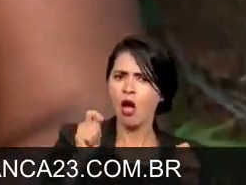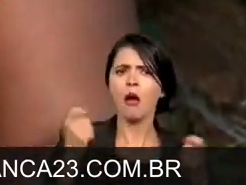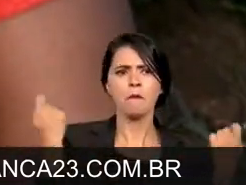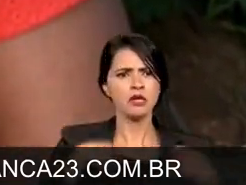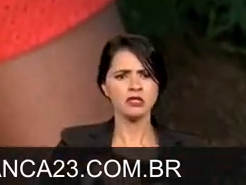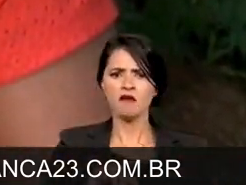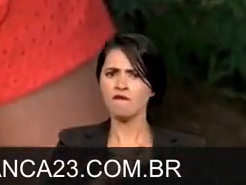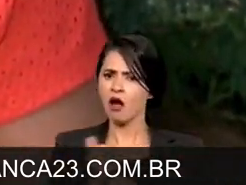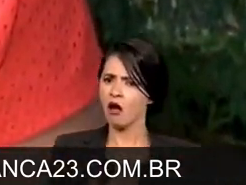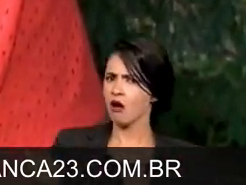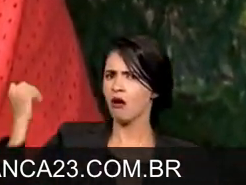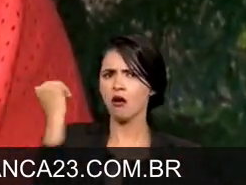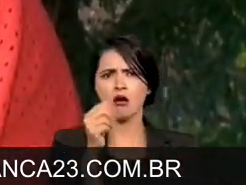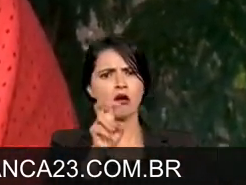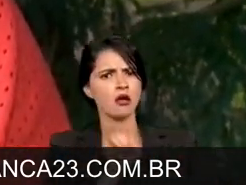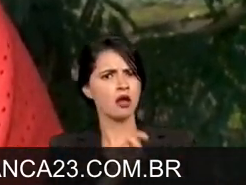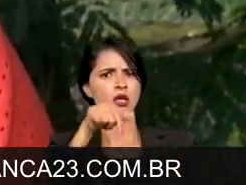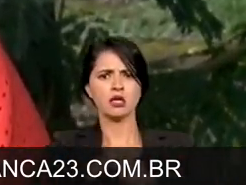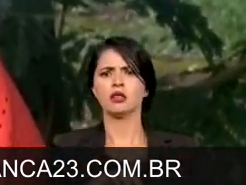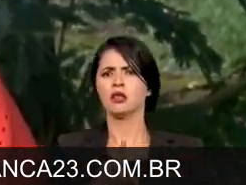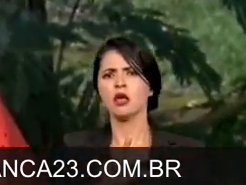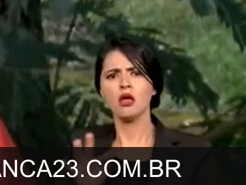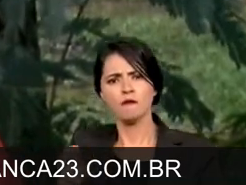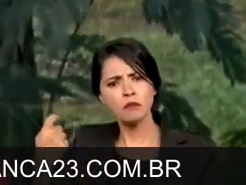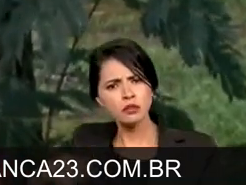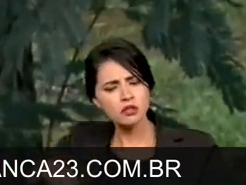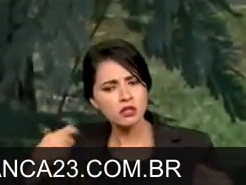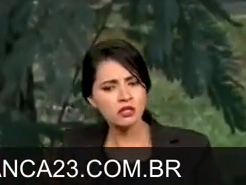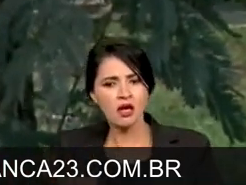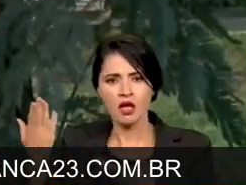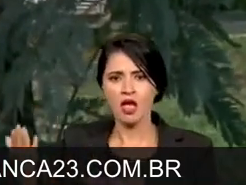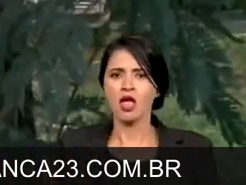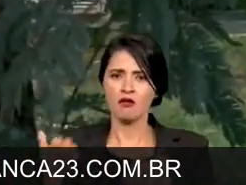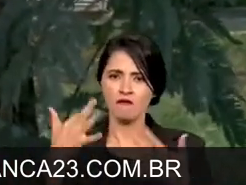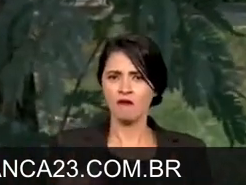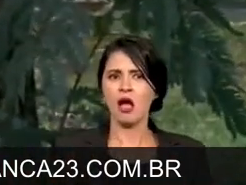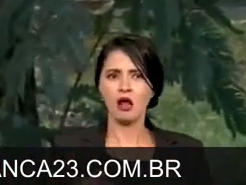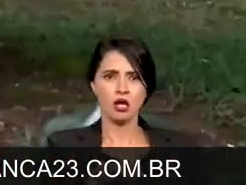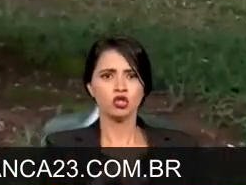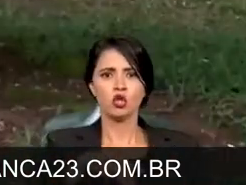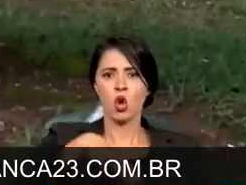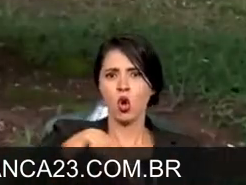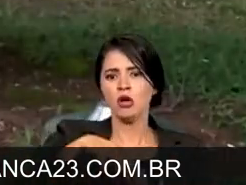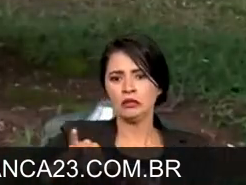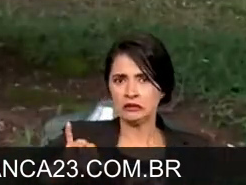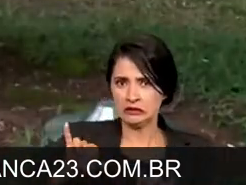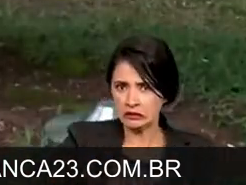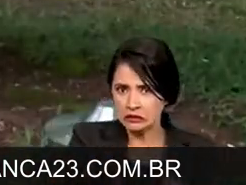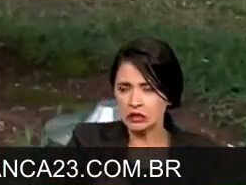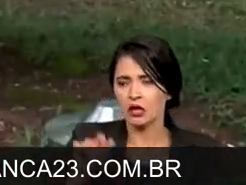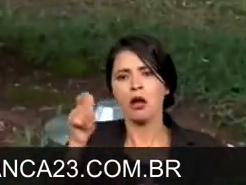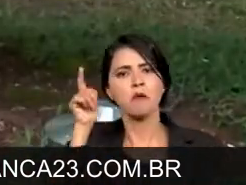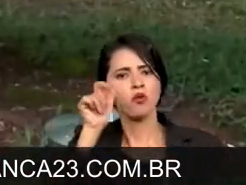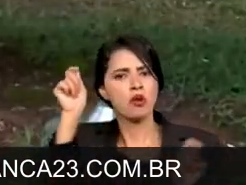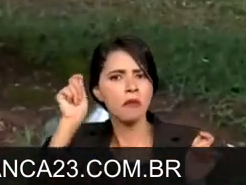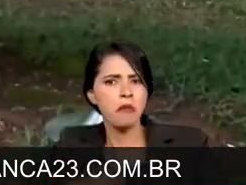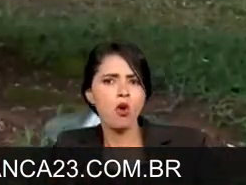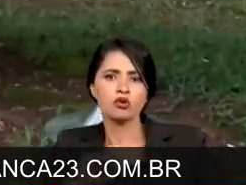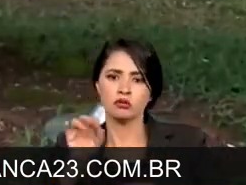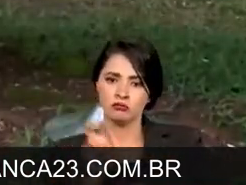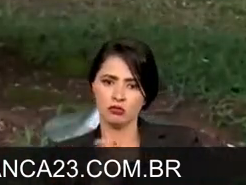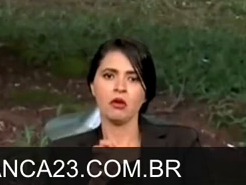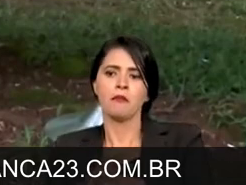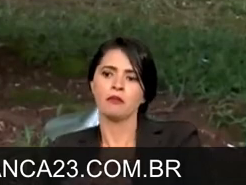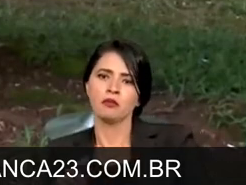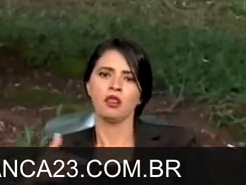de vagas em creches no Distrito Federal. Segundo ela, só com essa medida as mulheres podem ter maior participação